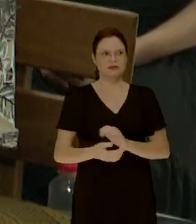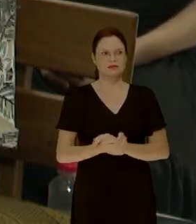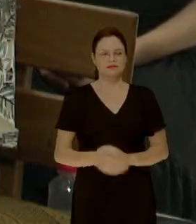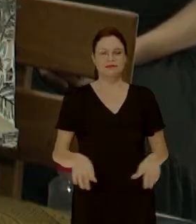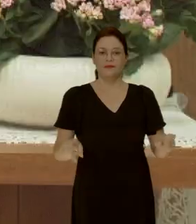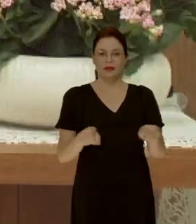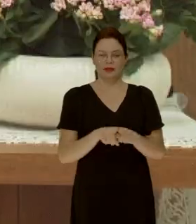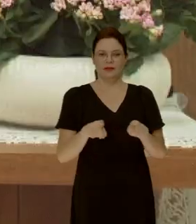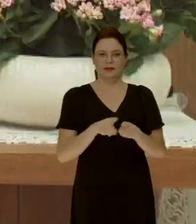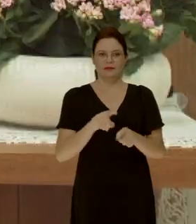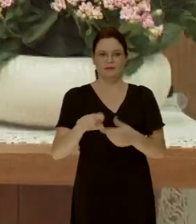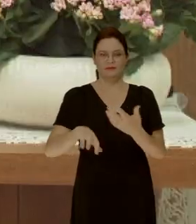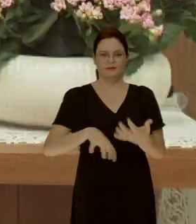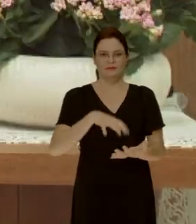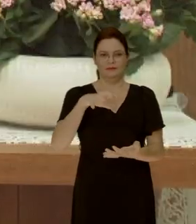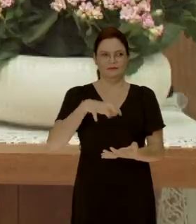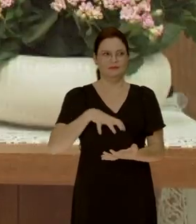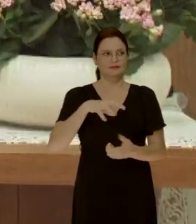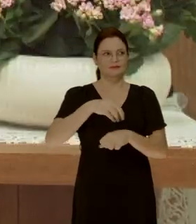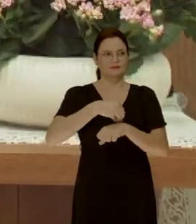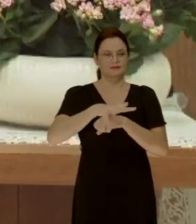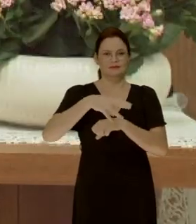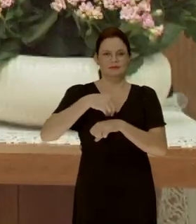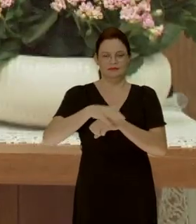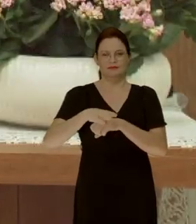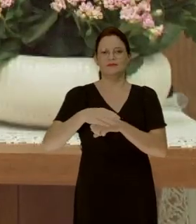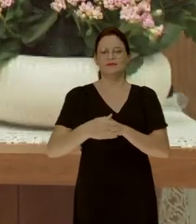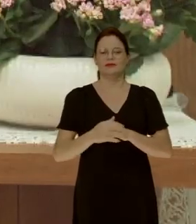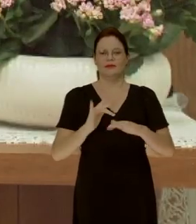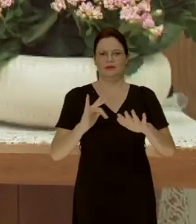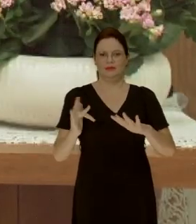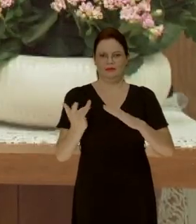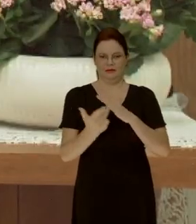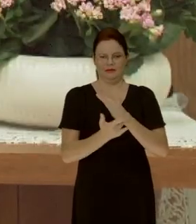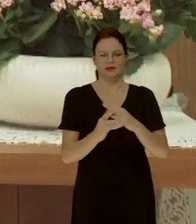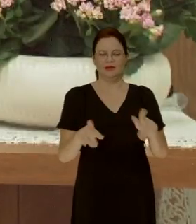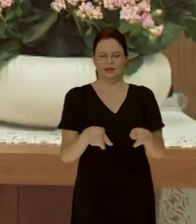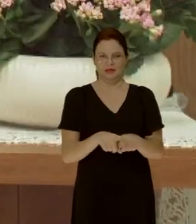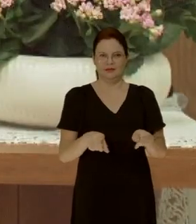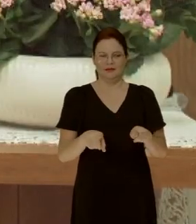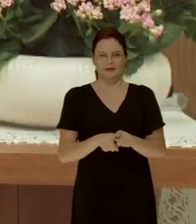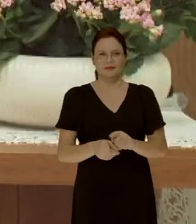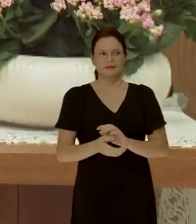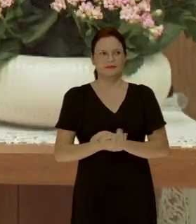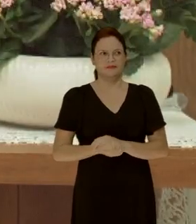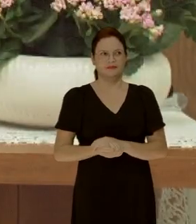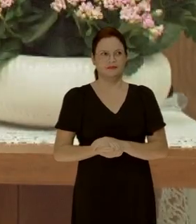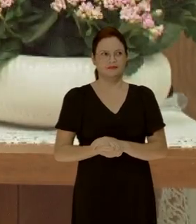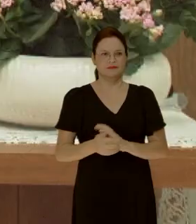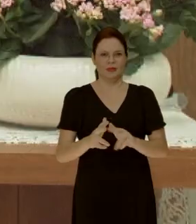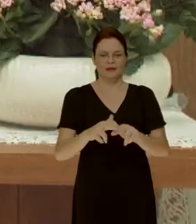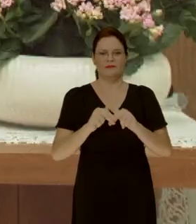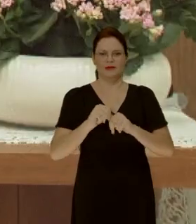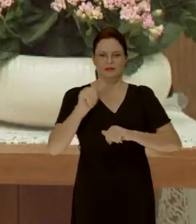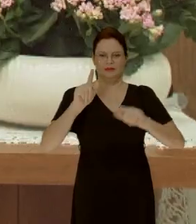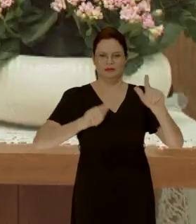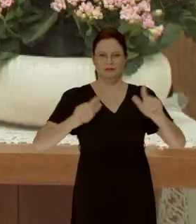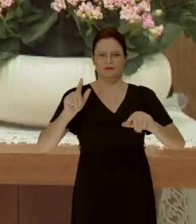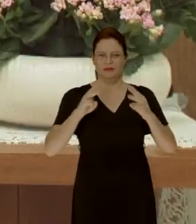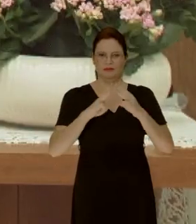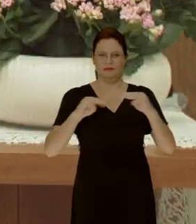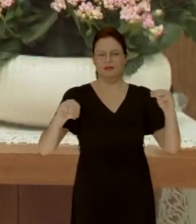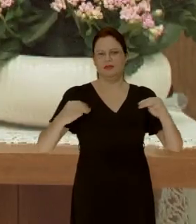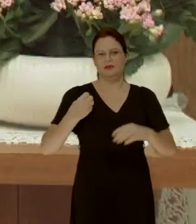Estamos transmitindo pelas nossas redes sociais, também pela TV Manaim,